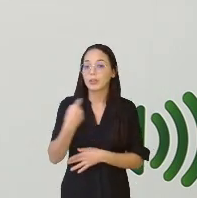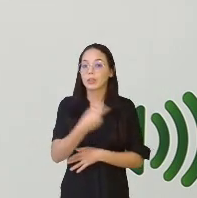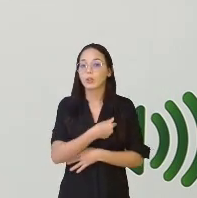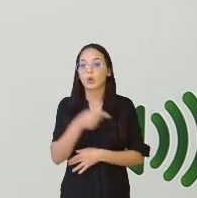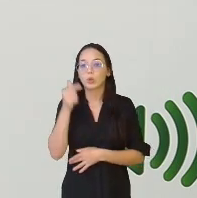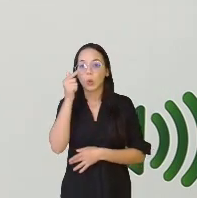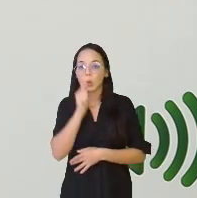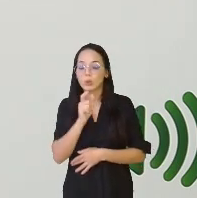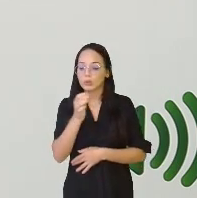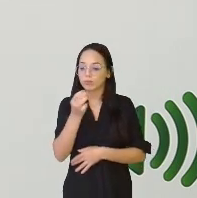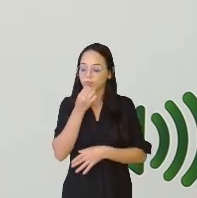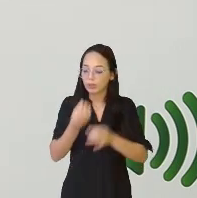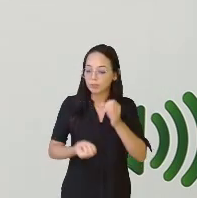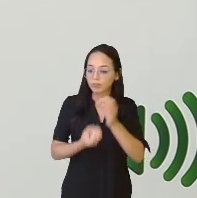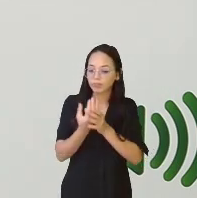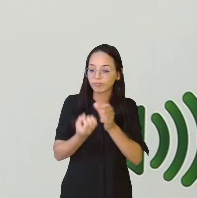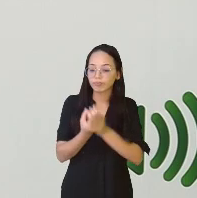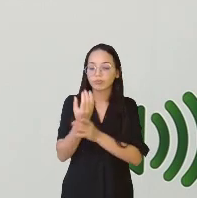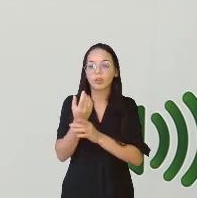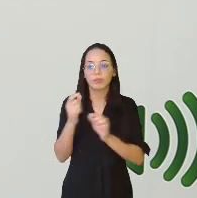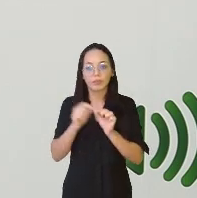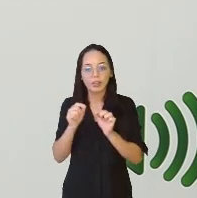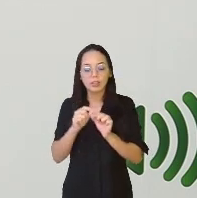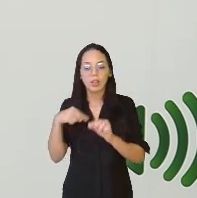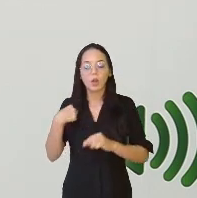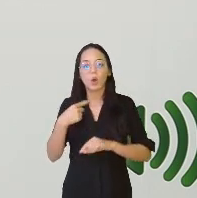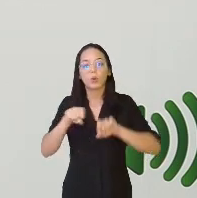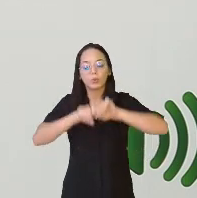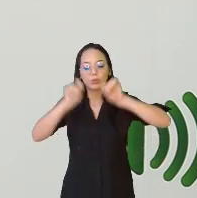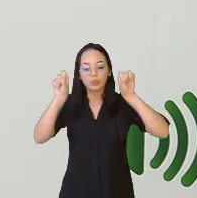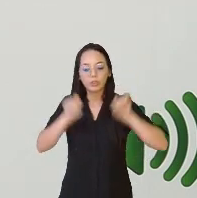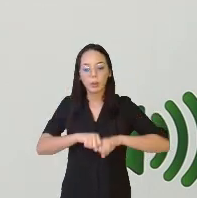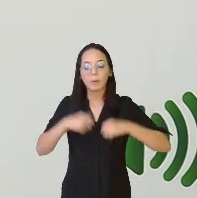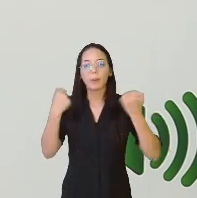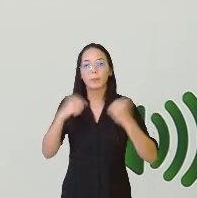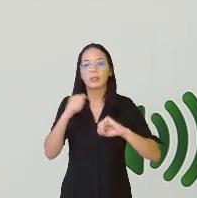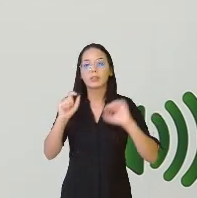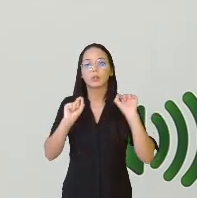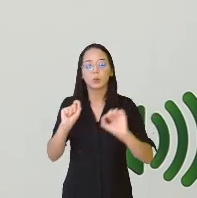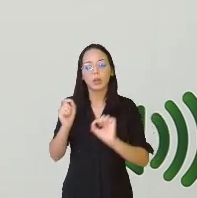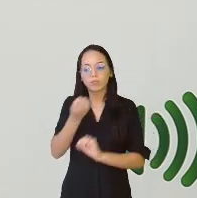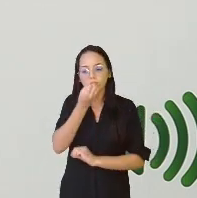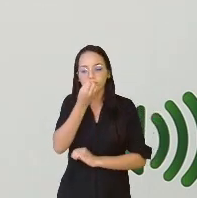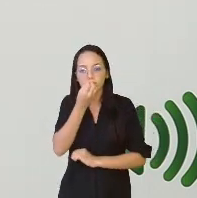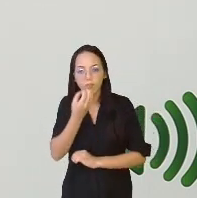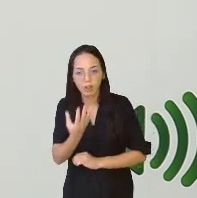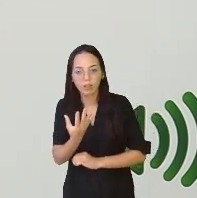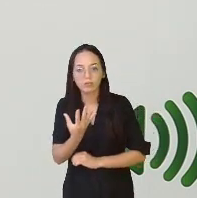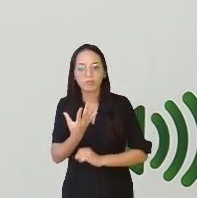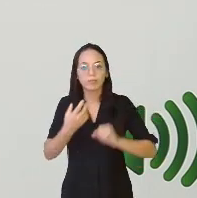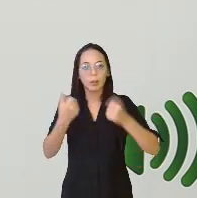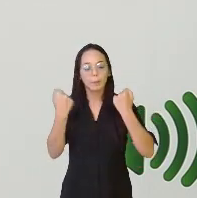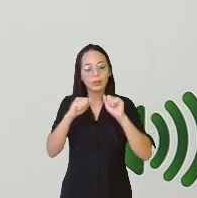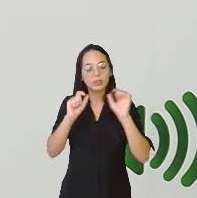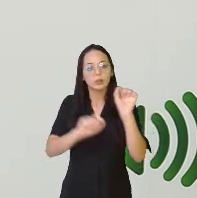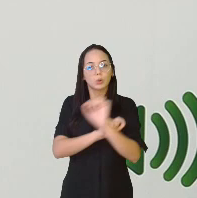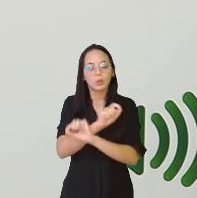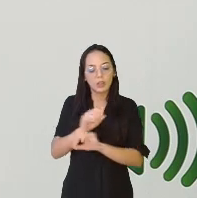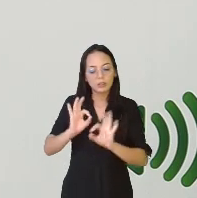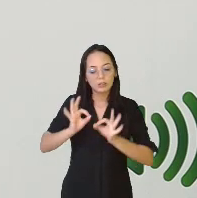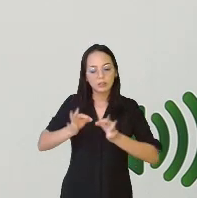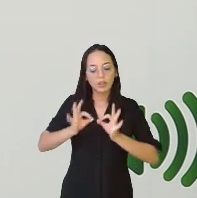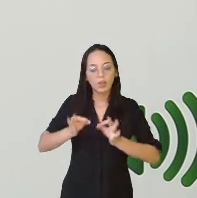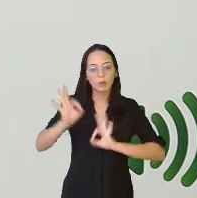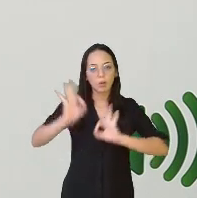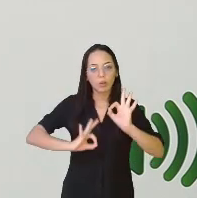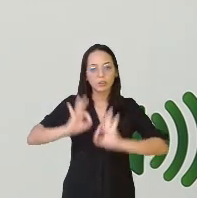gente funcione, os nossos sistemas, eles precisam estar bem. Eles precisam estar em pleno